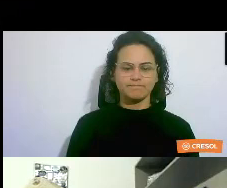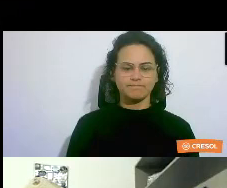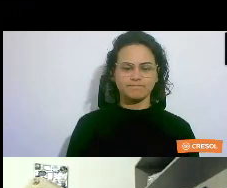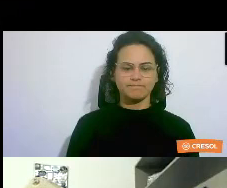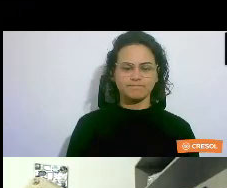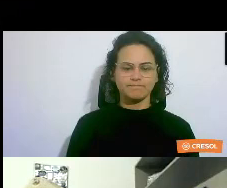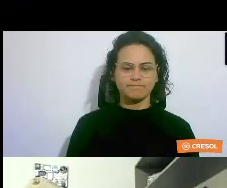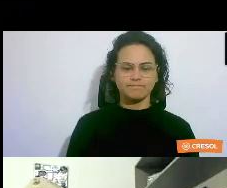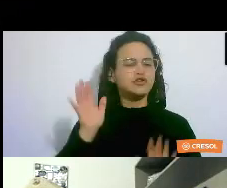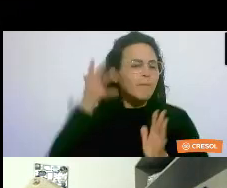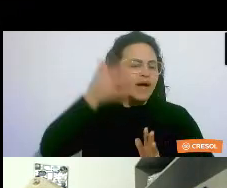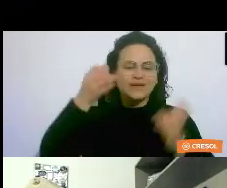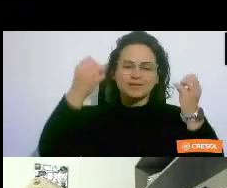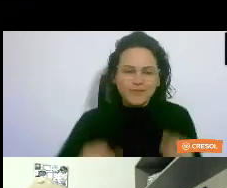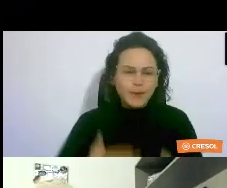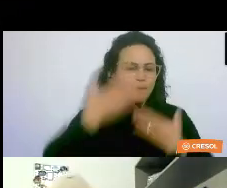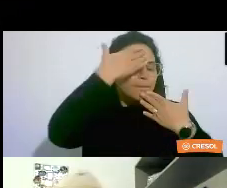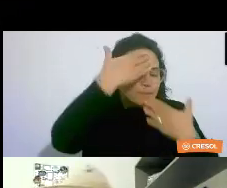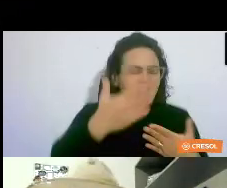Muito obrigado e eu fico à disposição.